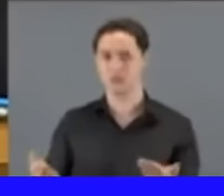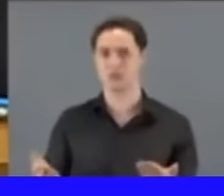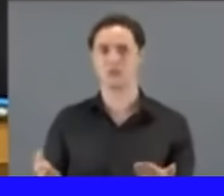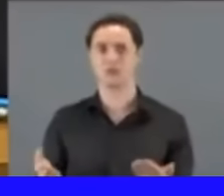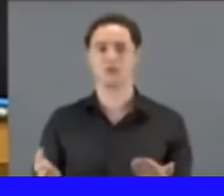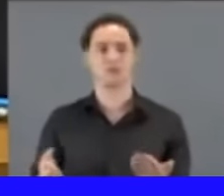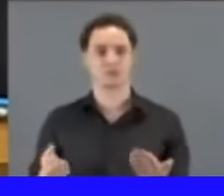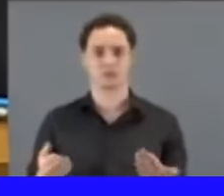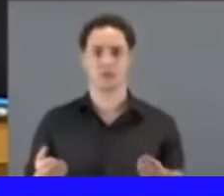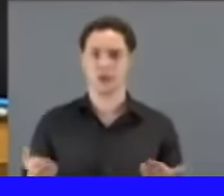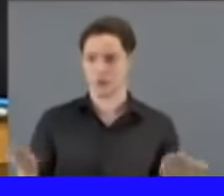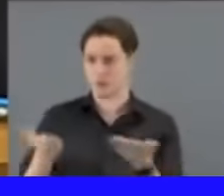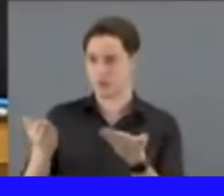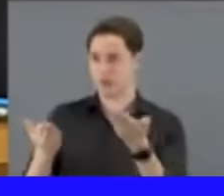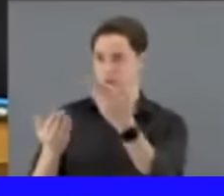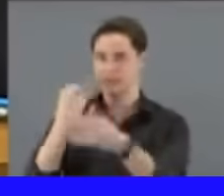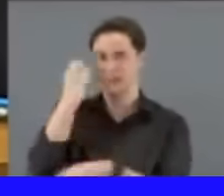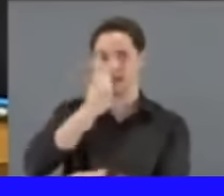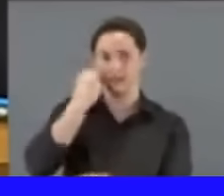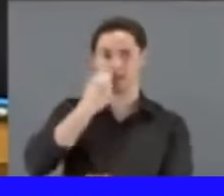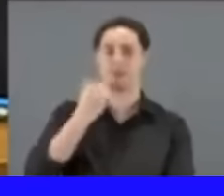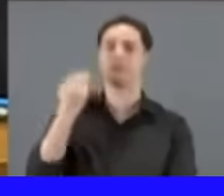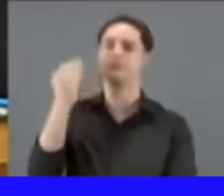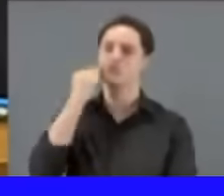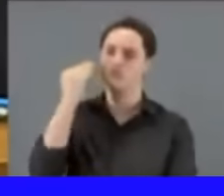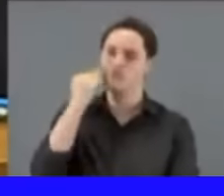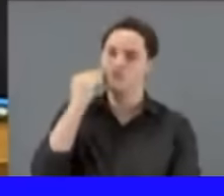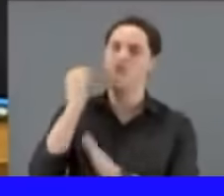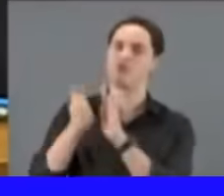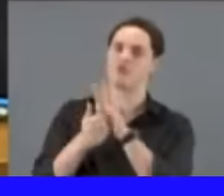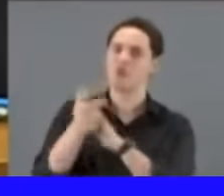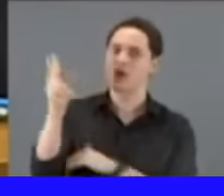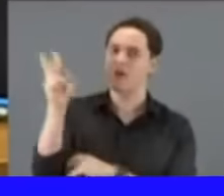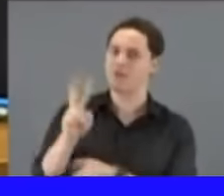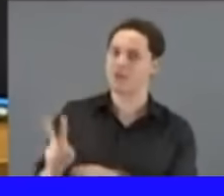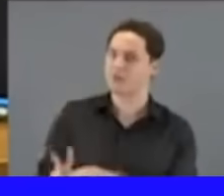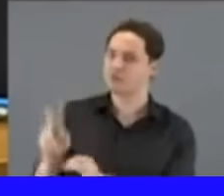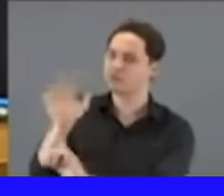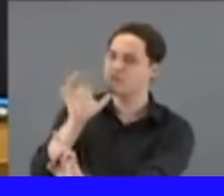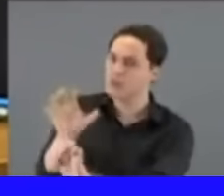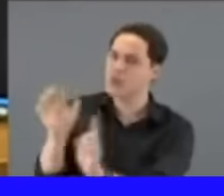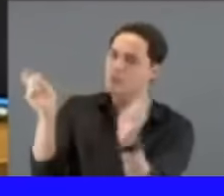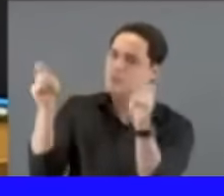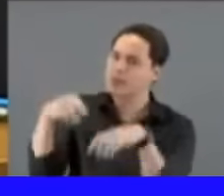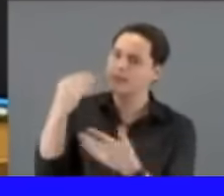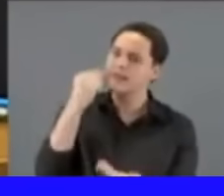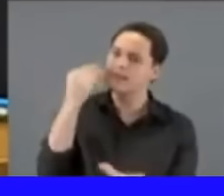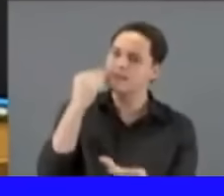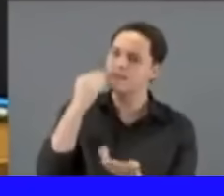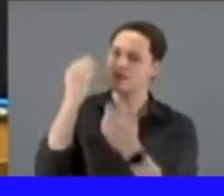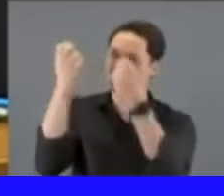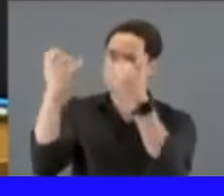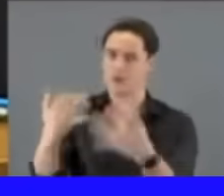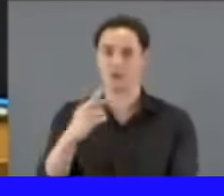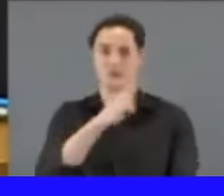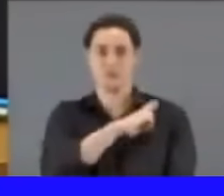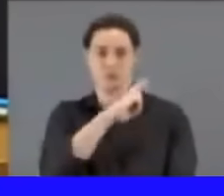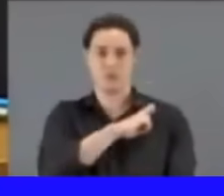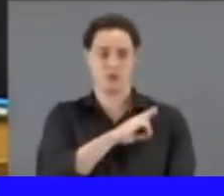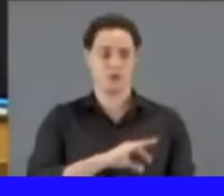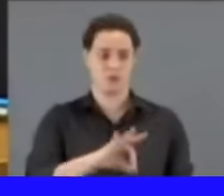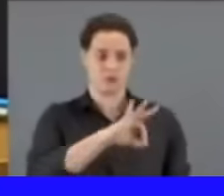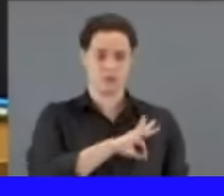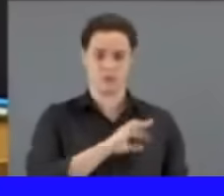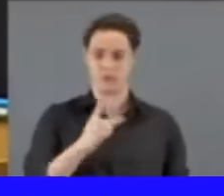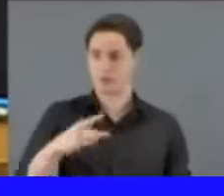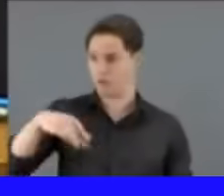como a senadora tentou por diversas vezes o pressionar para poder tentar colocar a responsabilidade sobre a polícia militar,